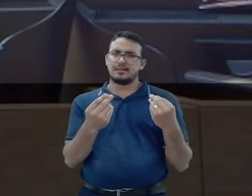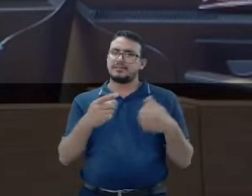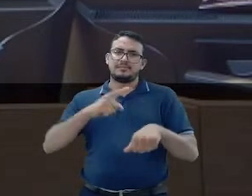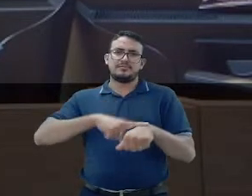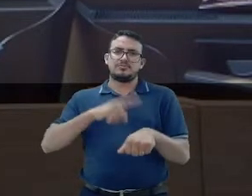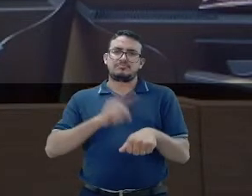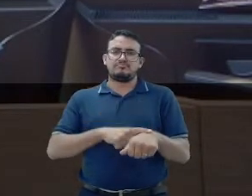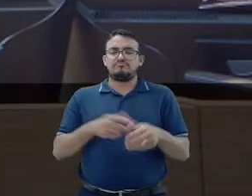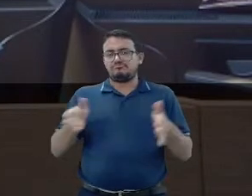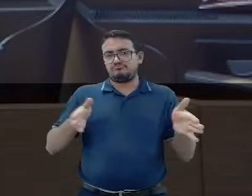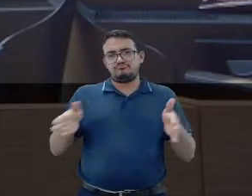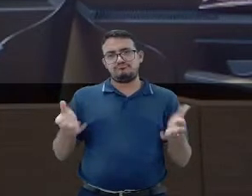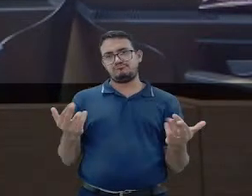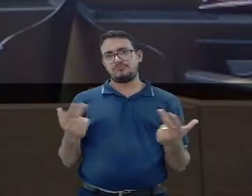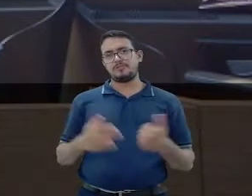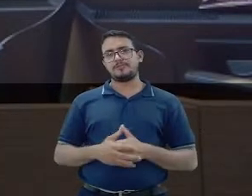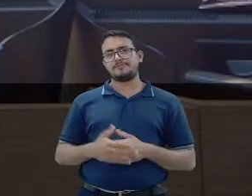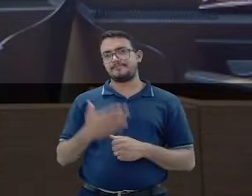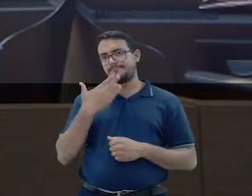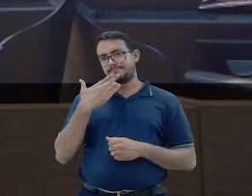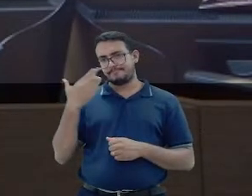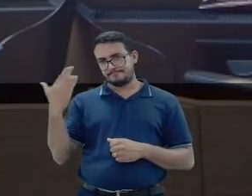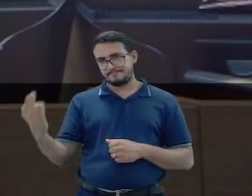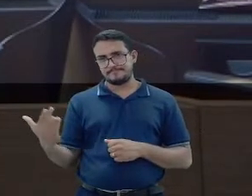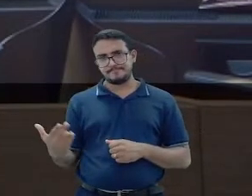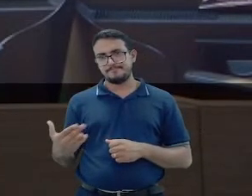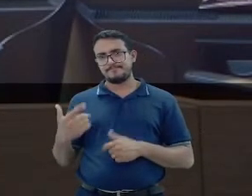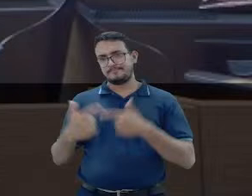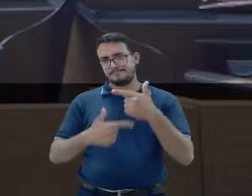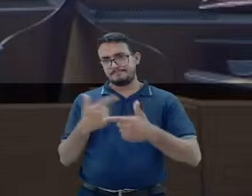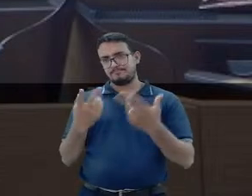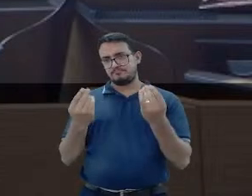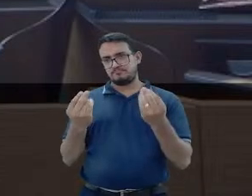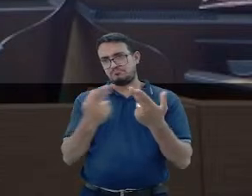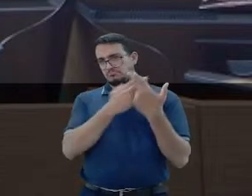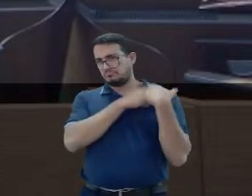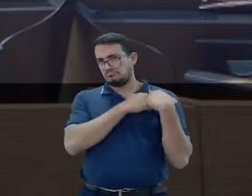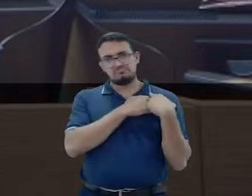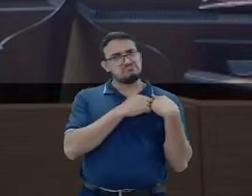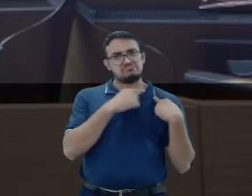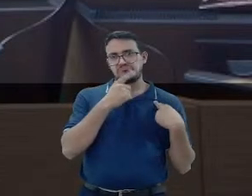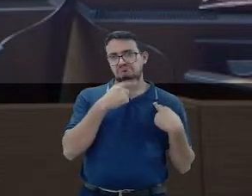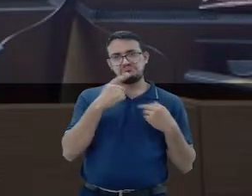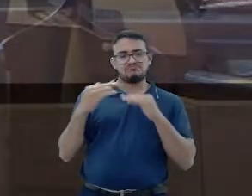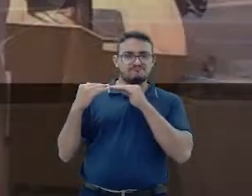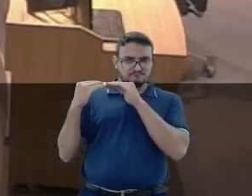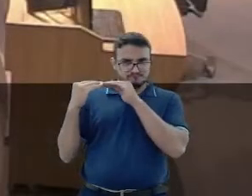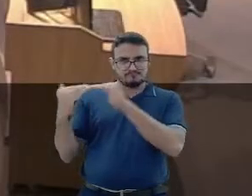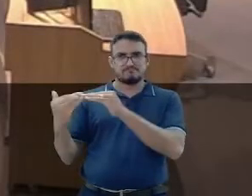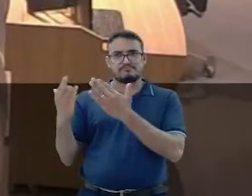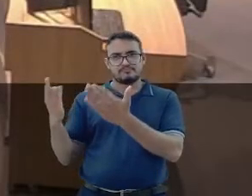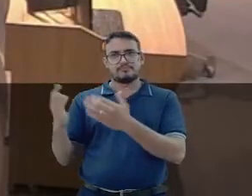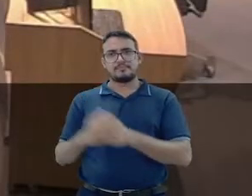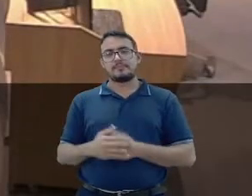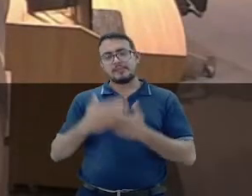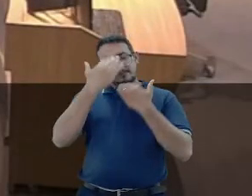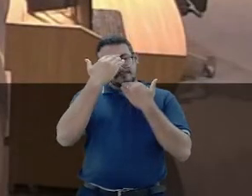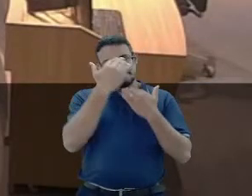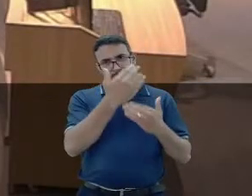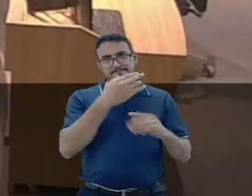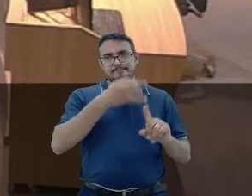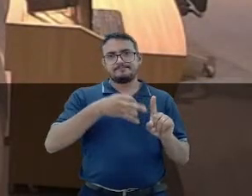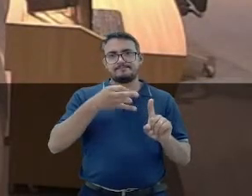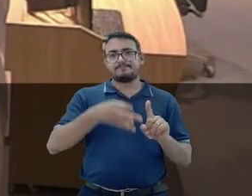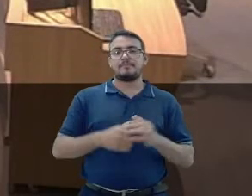Então, eu também, pedindo vênia, não vejo aqui o acúmulo de função e acompanho integralmente Vossa Excelência. Obrigado, desembargador Nicanor. Então, como